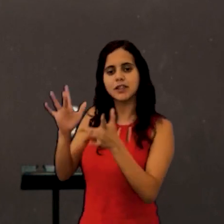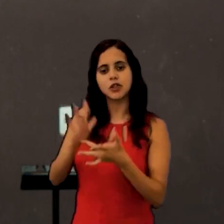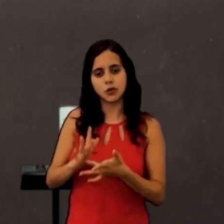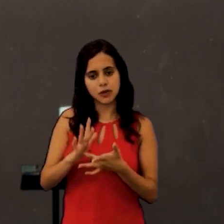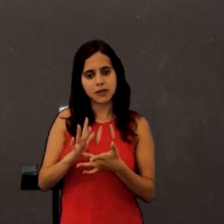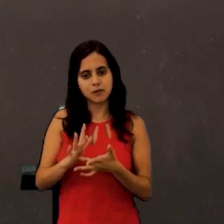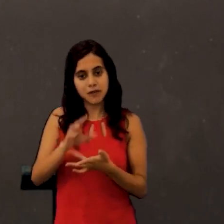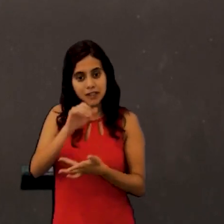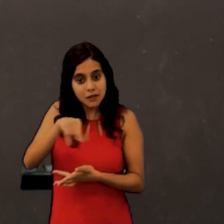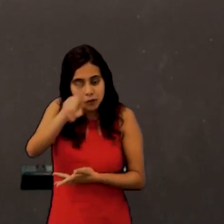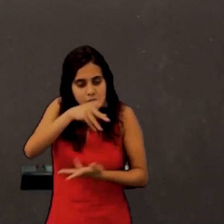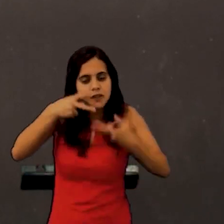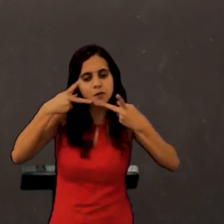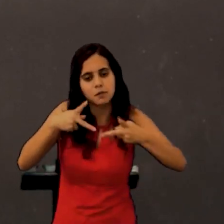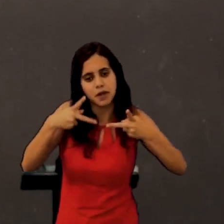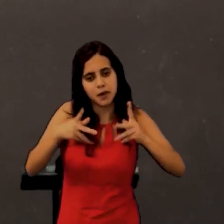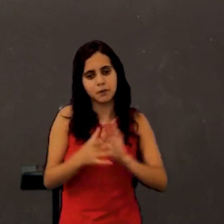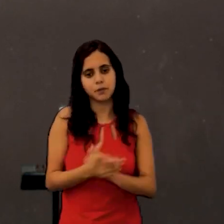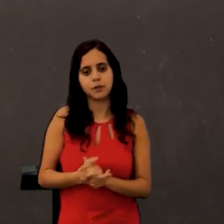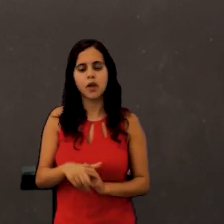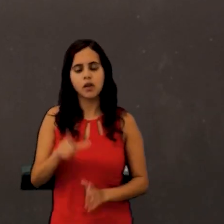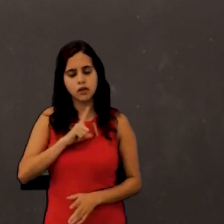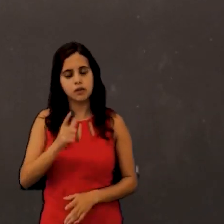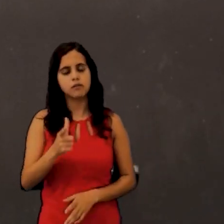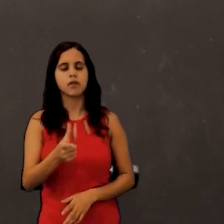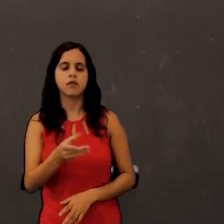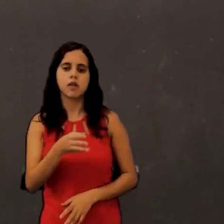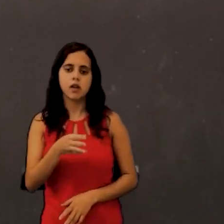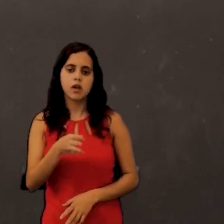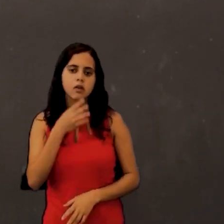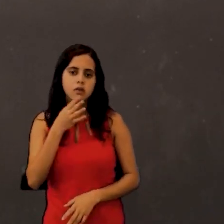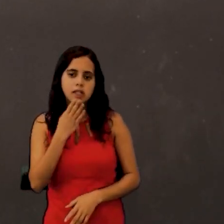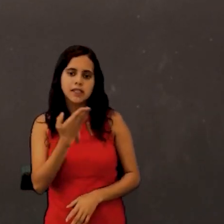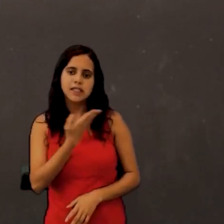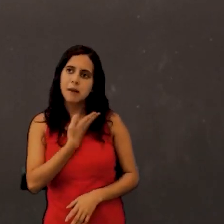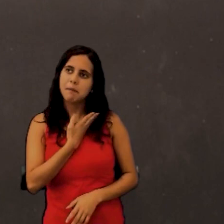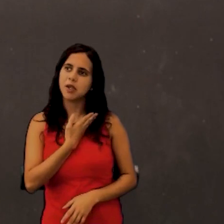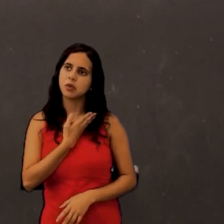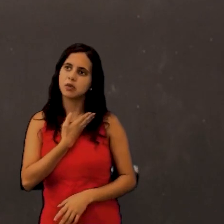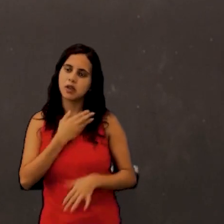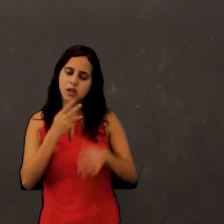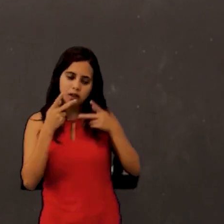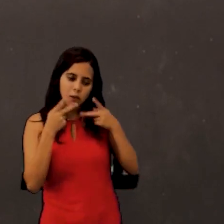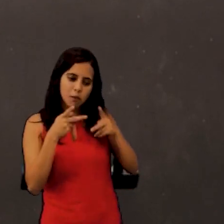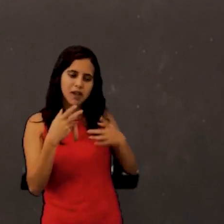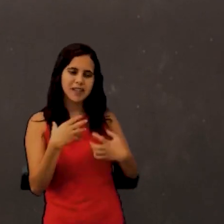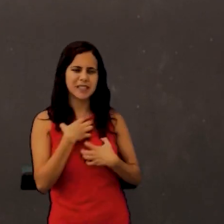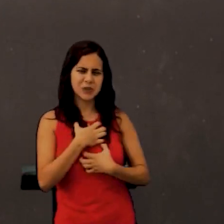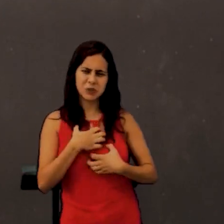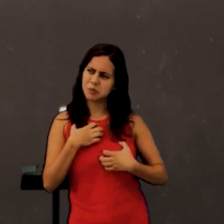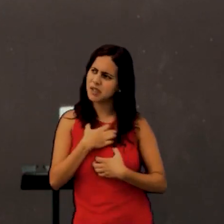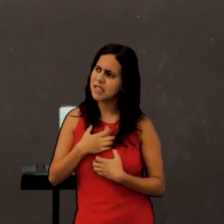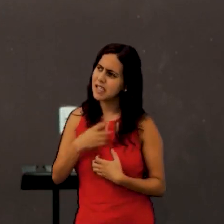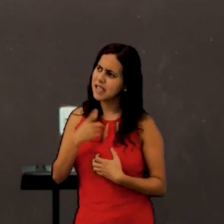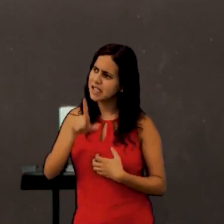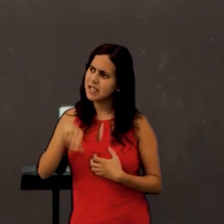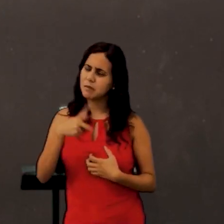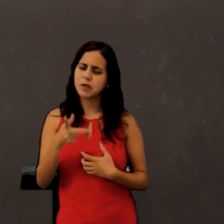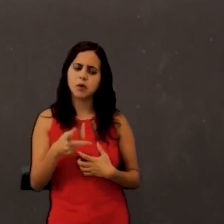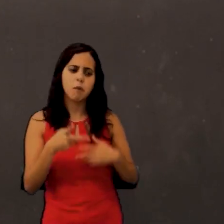acontecer. Eu conheci amigos que eu incomodei, mas depois eles disseram, por que tu é assim, bicho? E aí eu